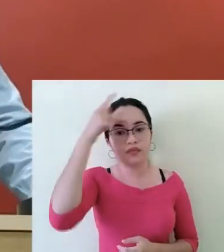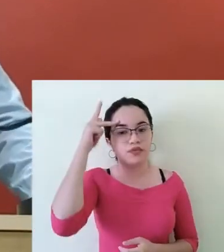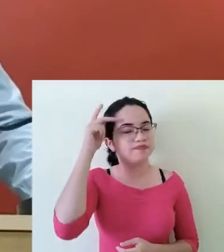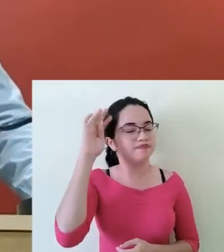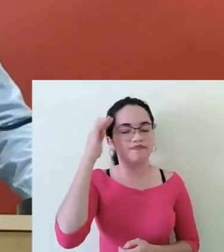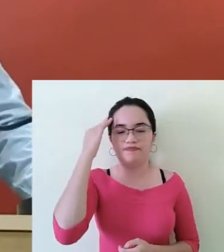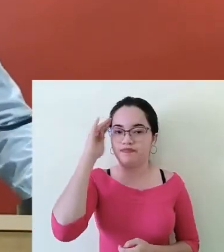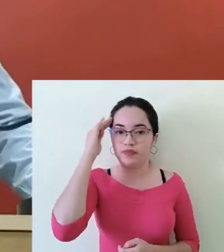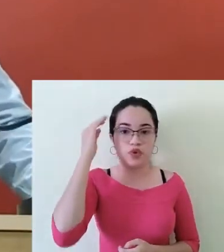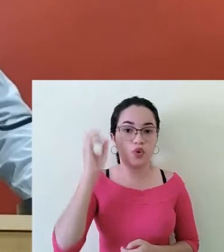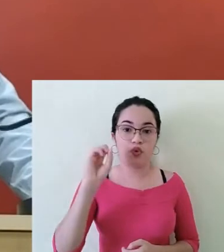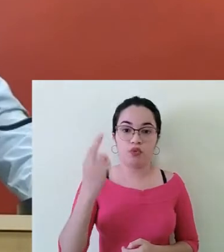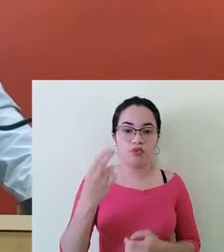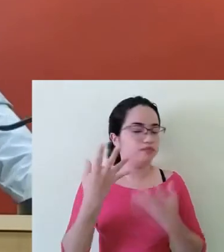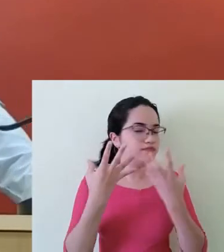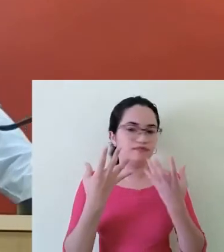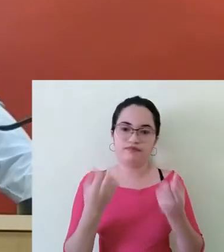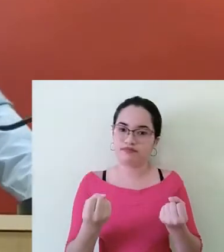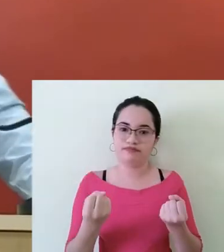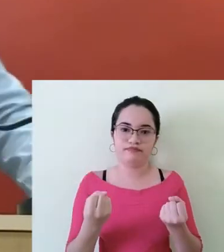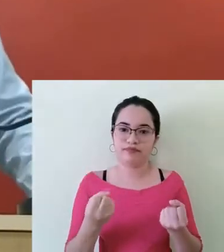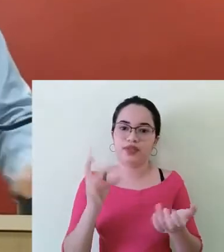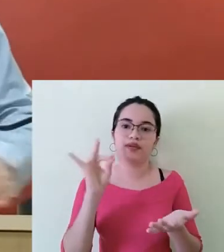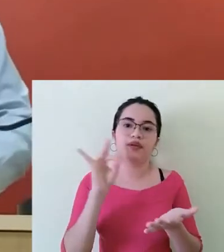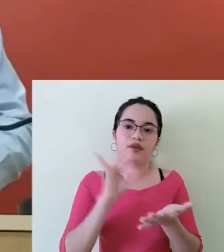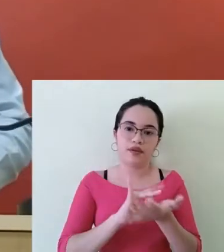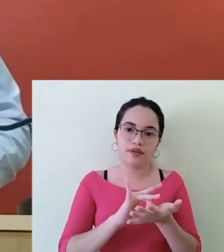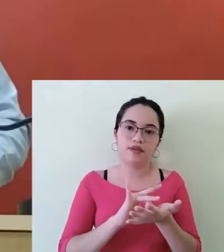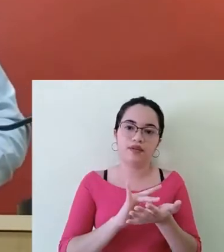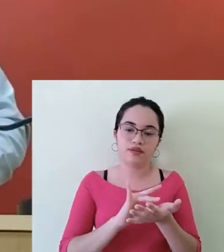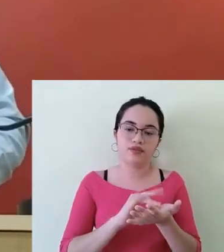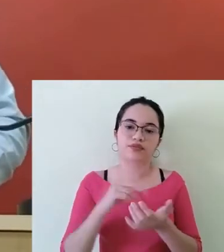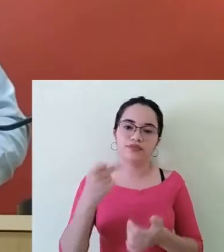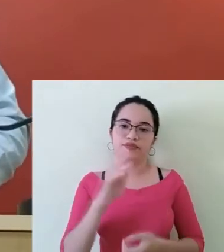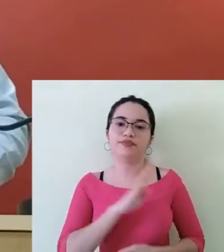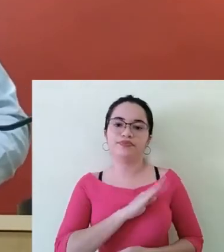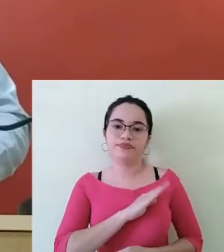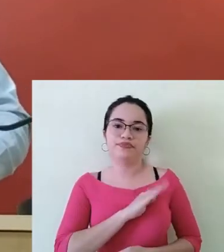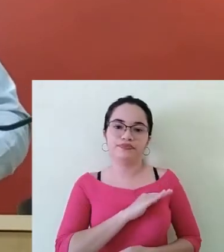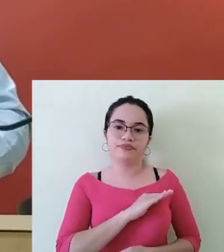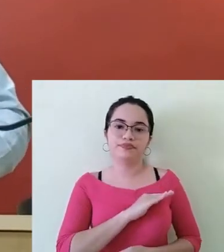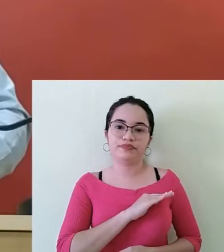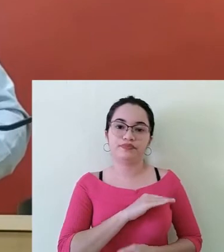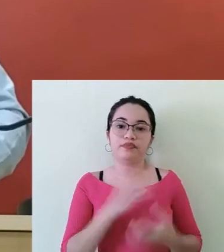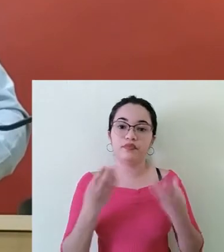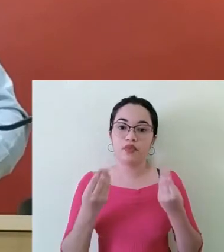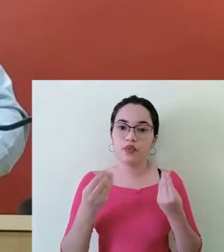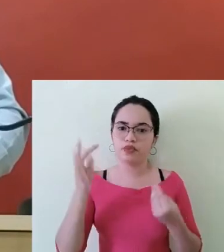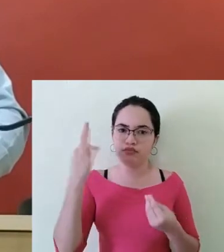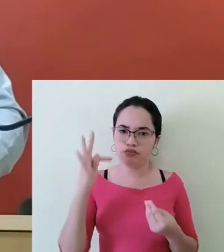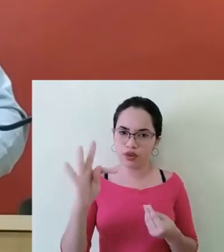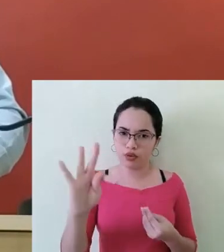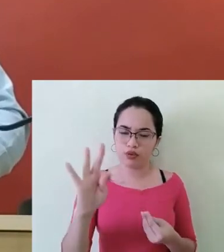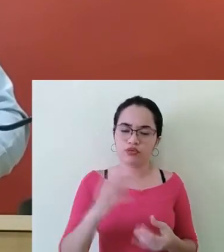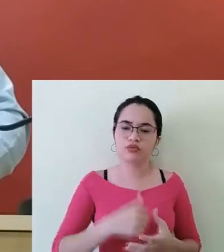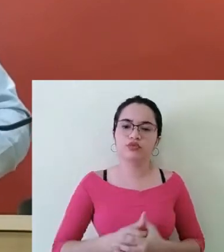não entendem ou não aceitam essa realidade no seu coração. Muitos